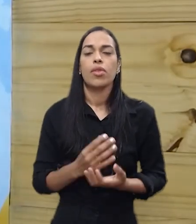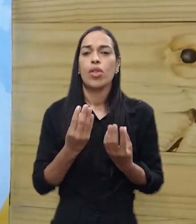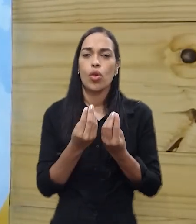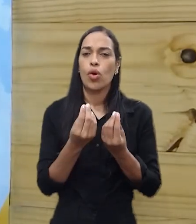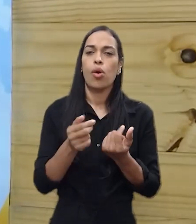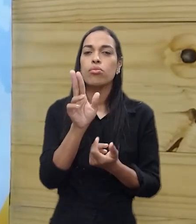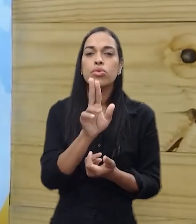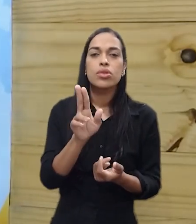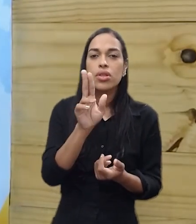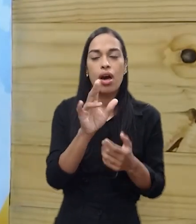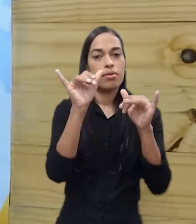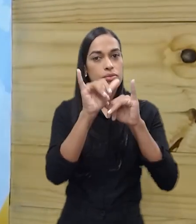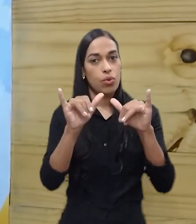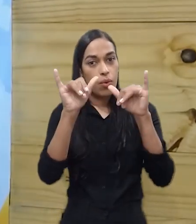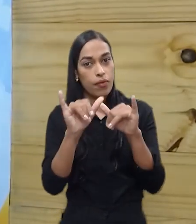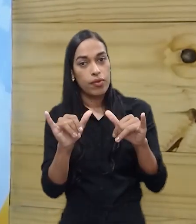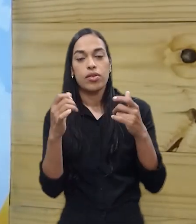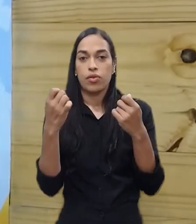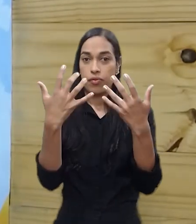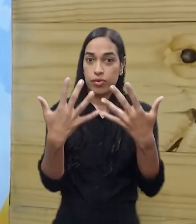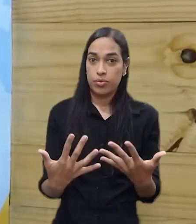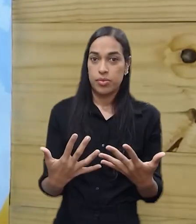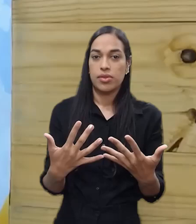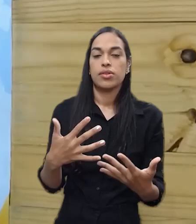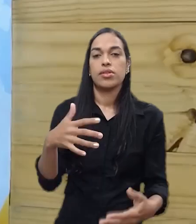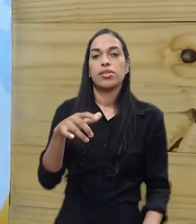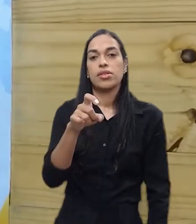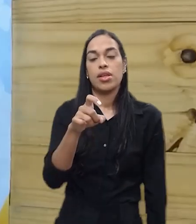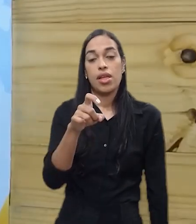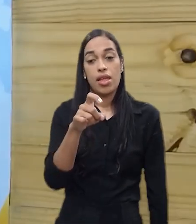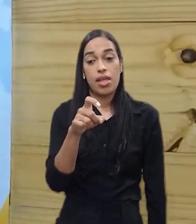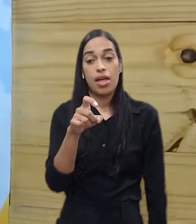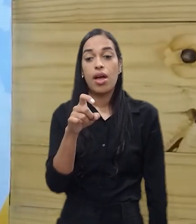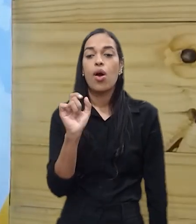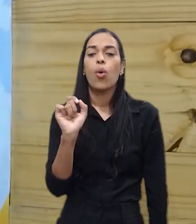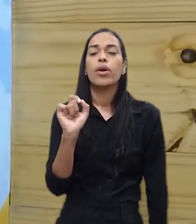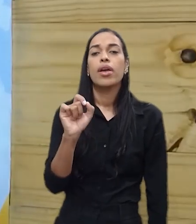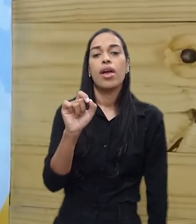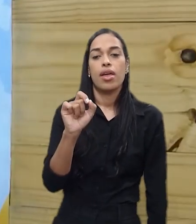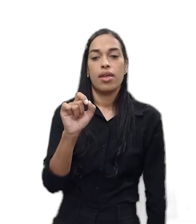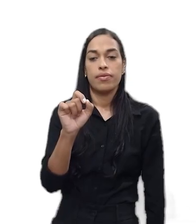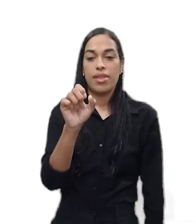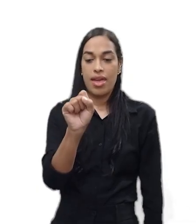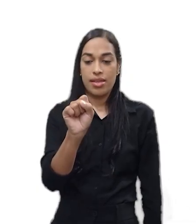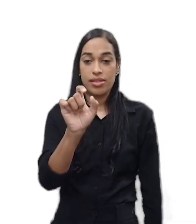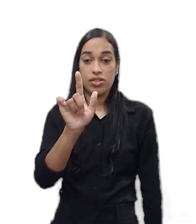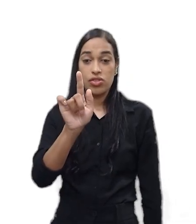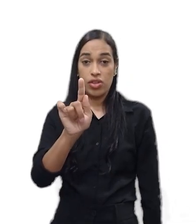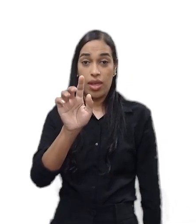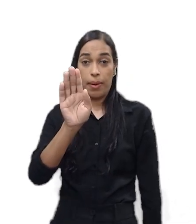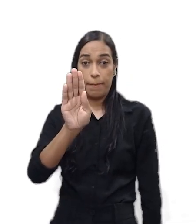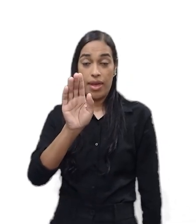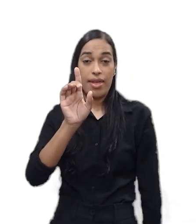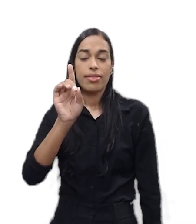manipular o banco de dados na nuvem. Vou falar um pouco sobre SGBD. O que é SGBD? É um sistema de